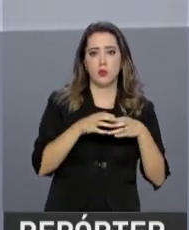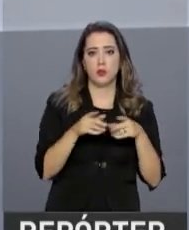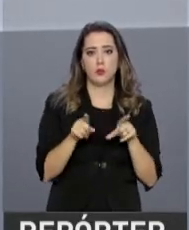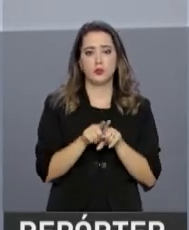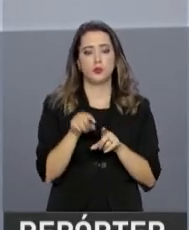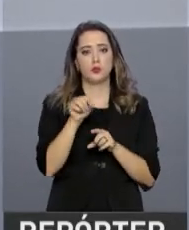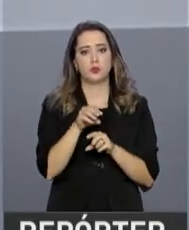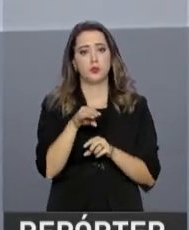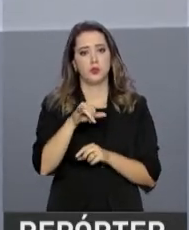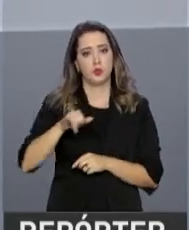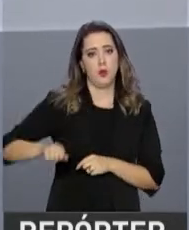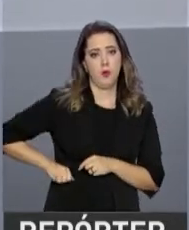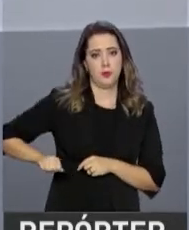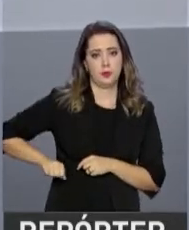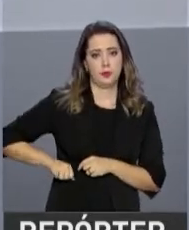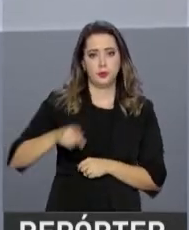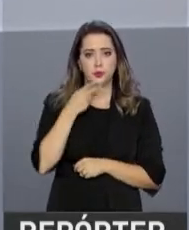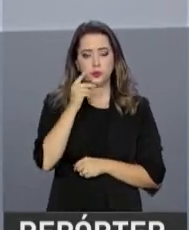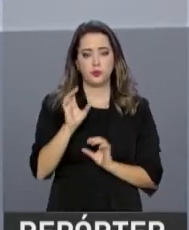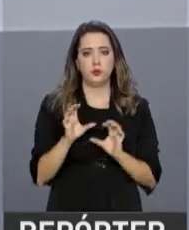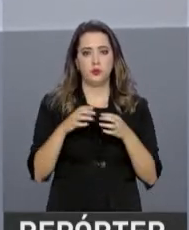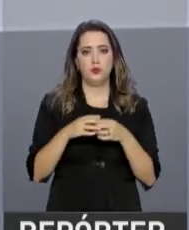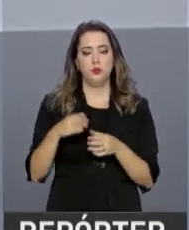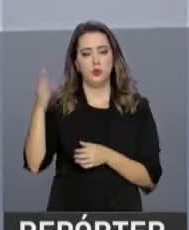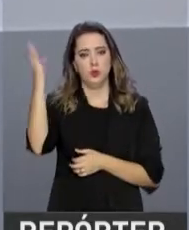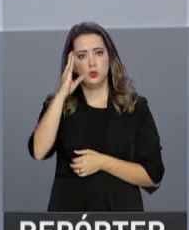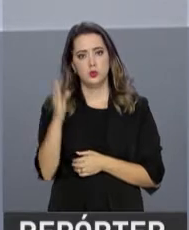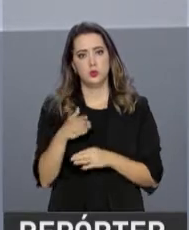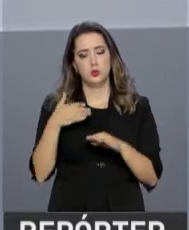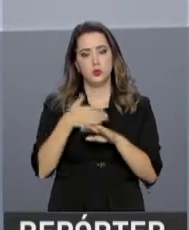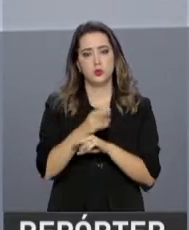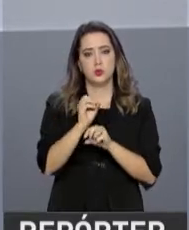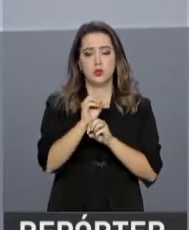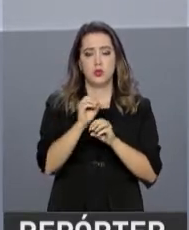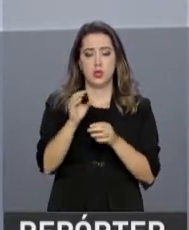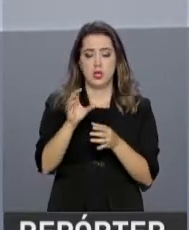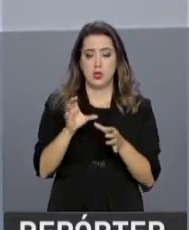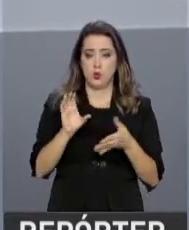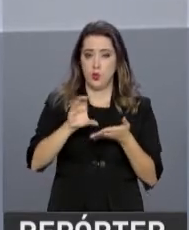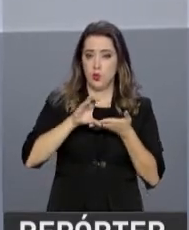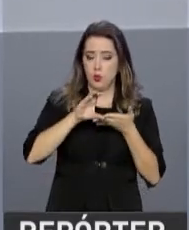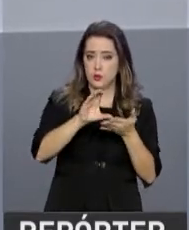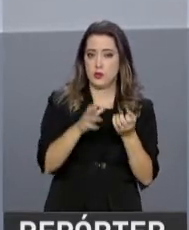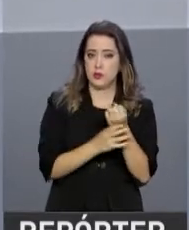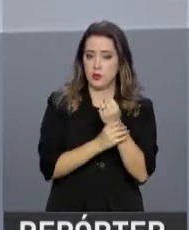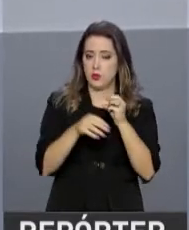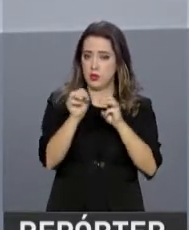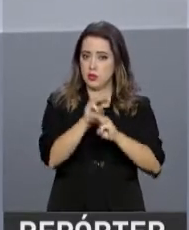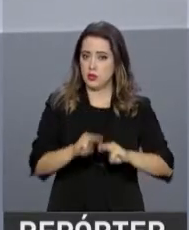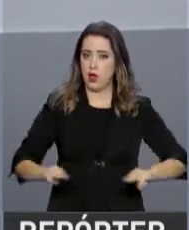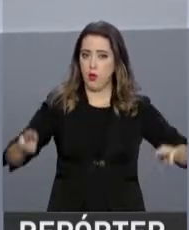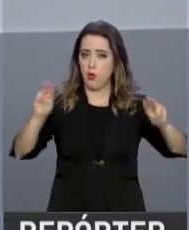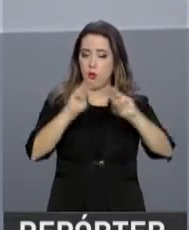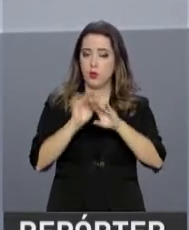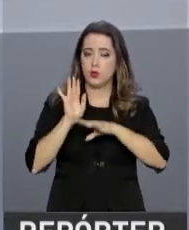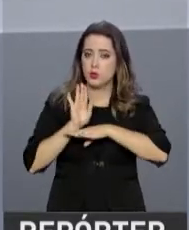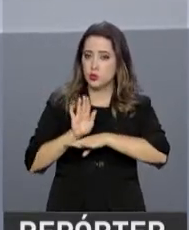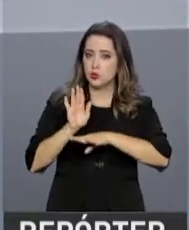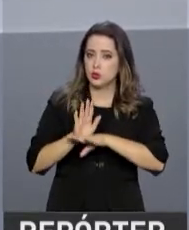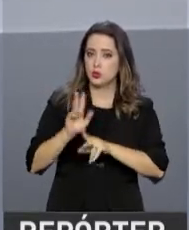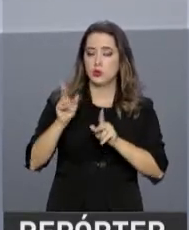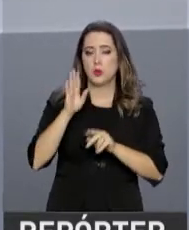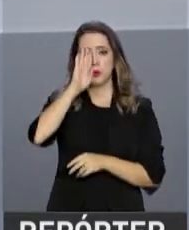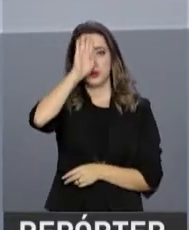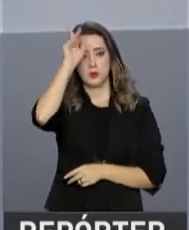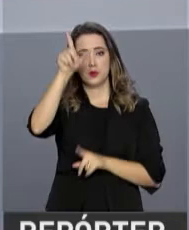a participação brasileira no conselho de segurança das nações unidas permitirá ao país contribuir diretamente para as